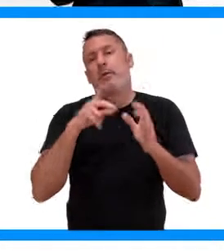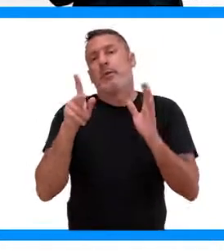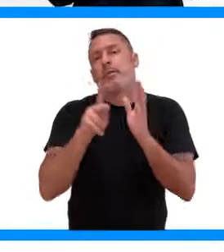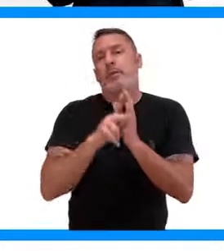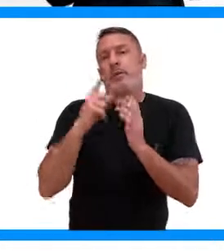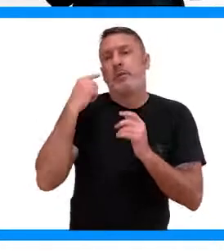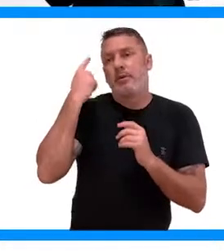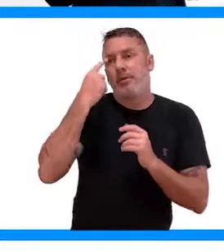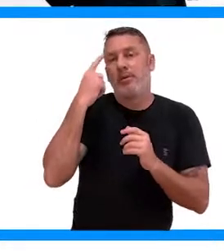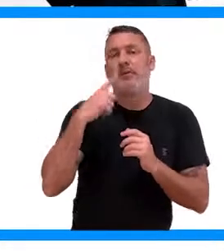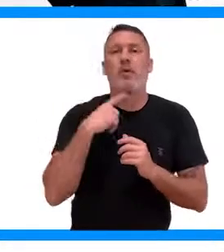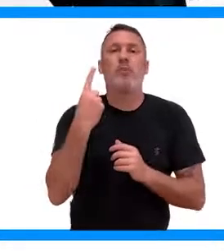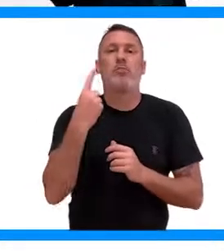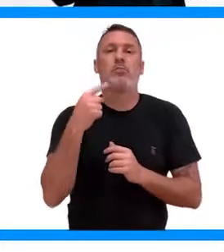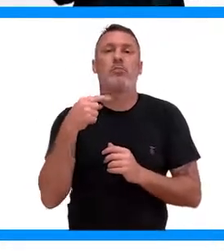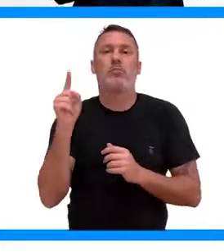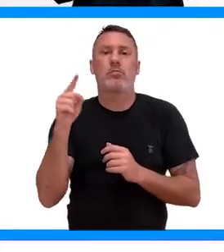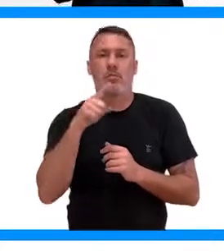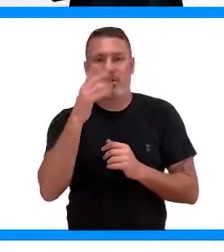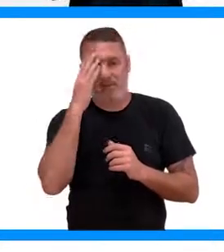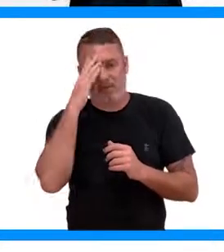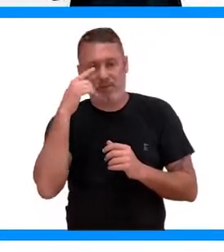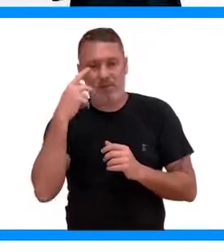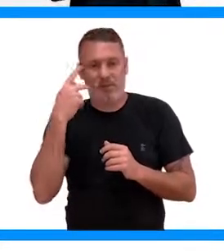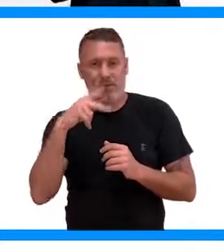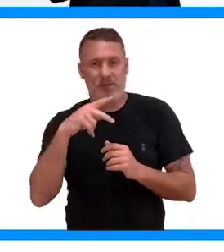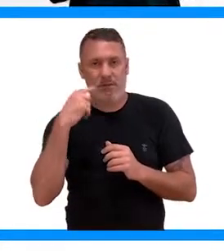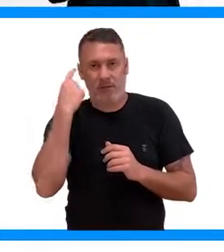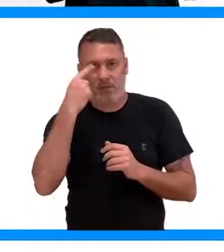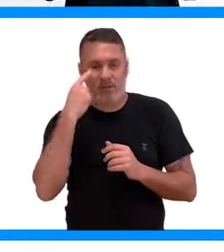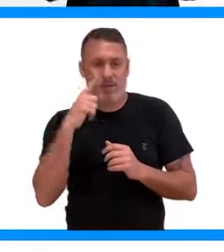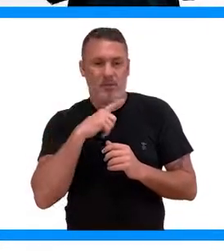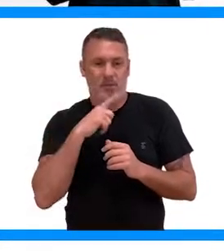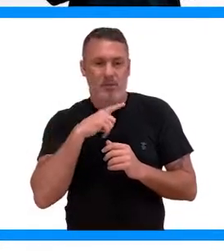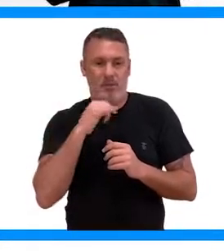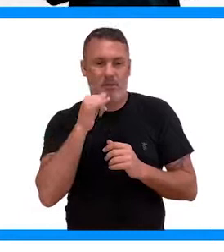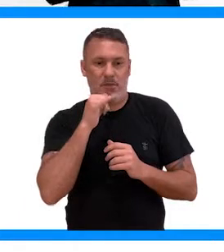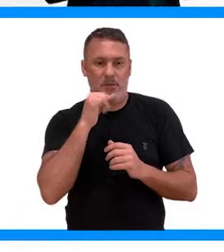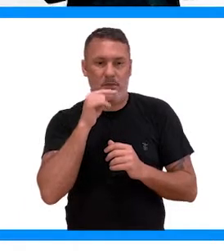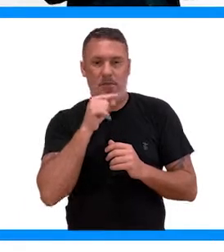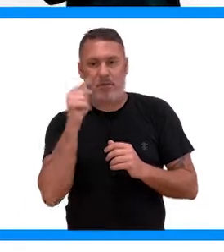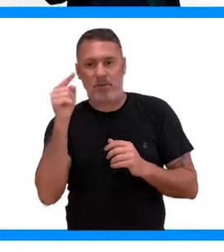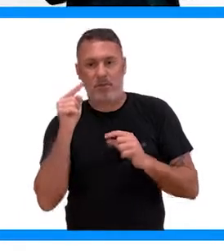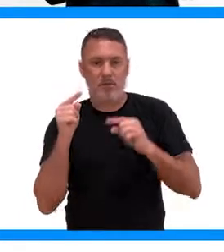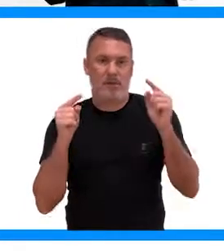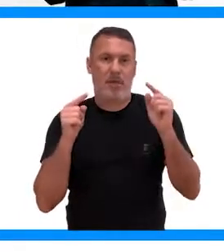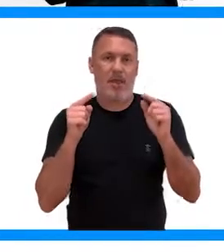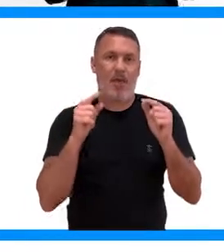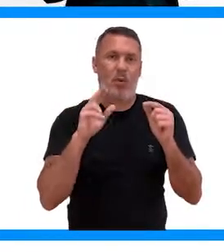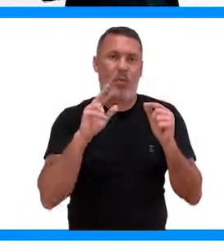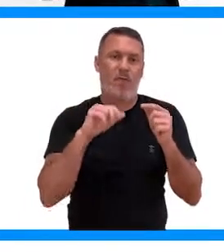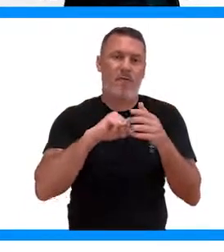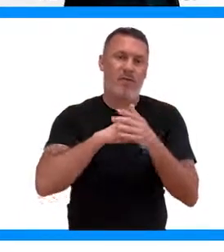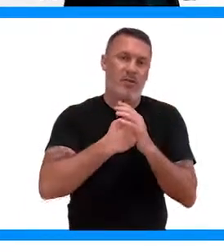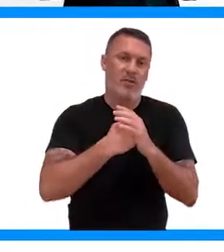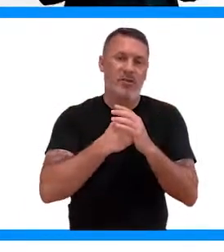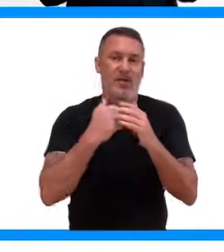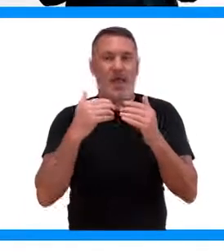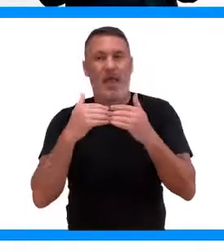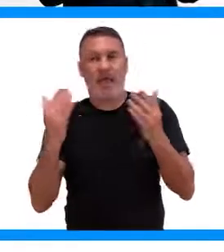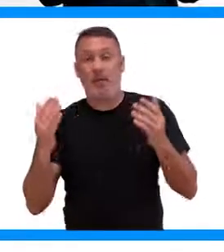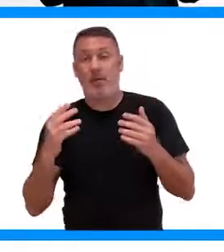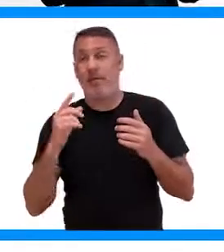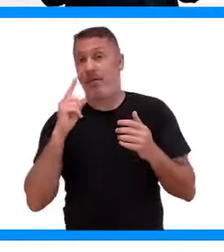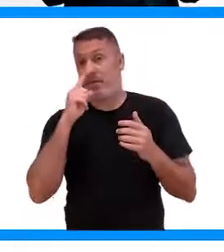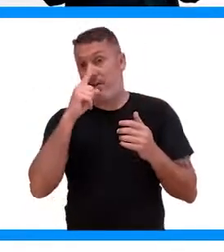esse motivo, nós só temos um acento. No português nós temos 2 acentos porque um abre o som e o outro fecha o som. Em espanhol, como